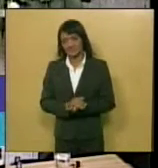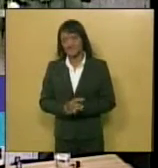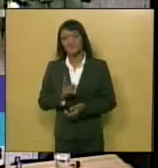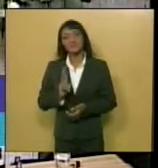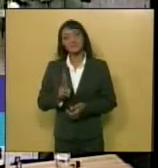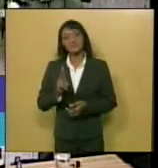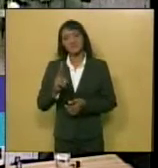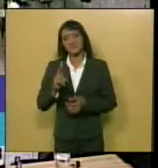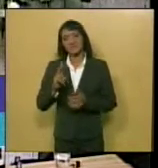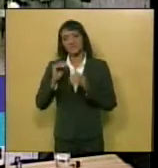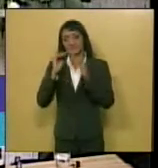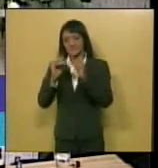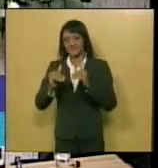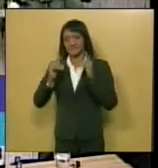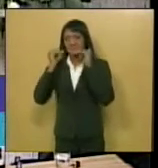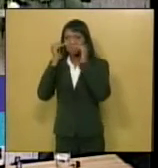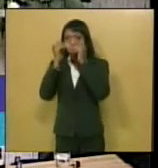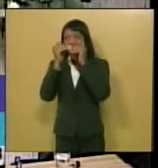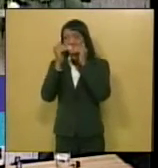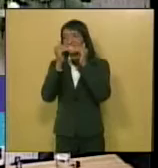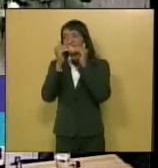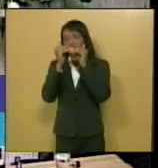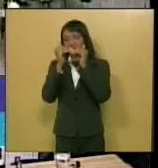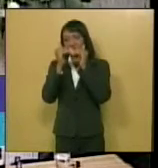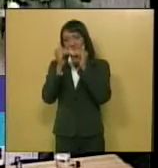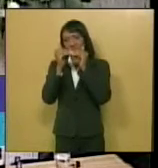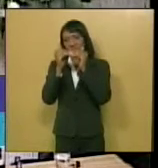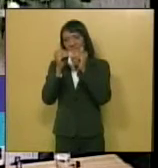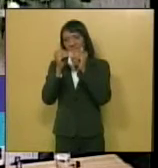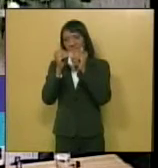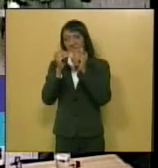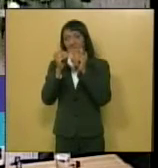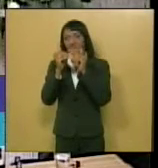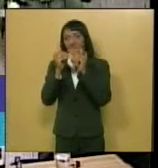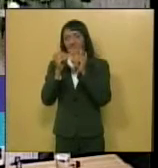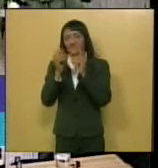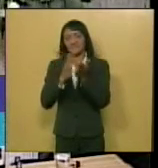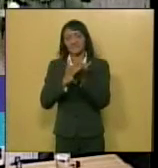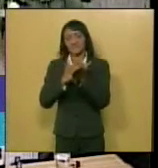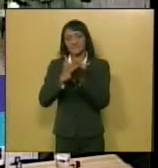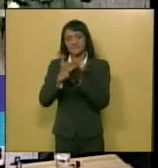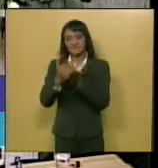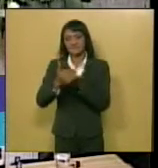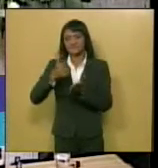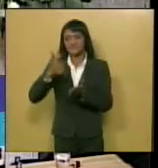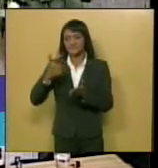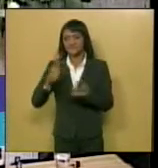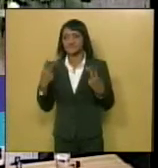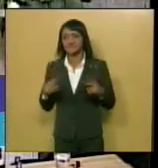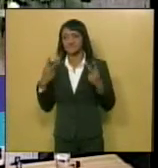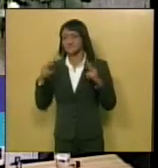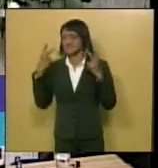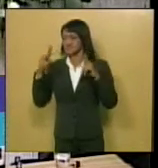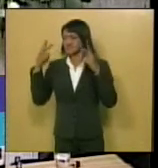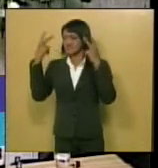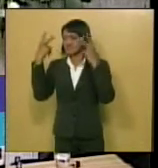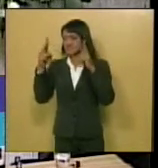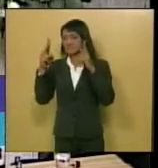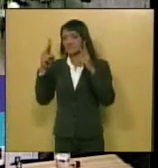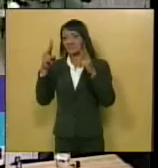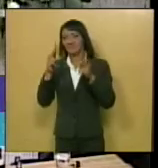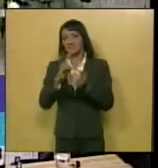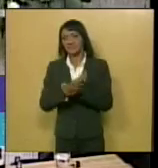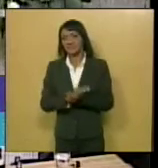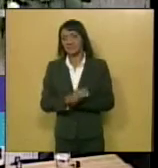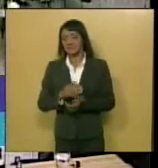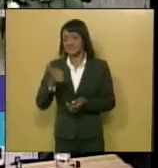frente do seu tempo. A partir de sua primeira vitória para prefeito em